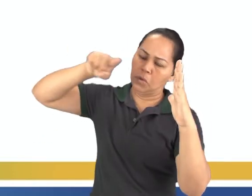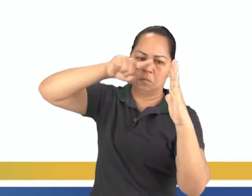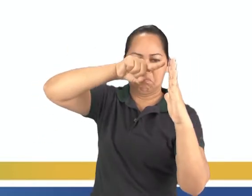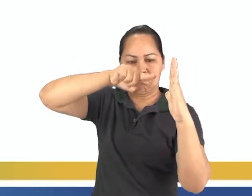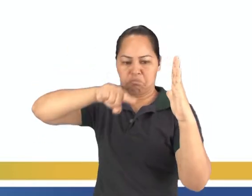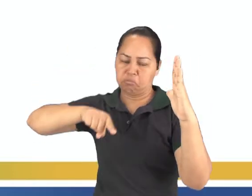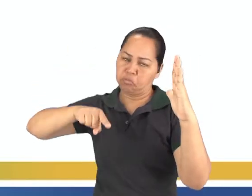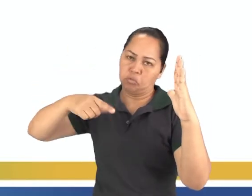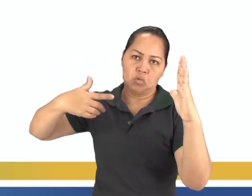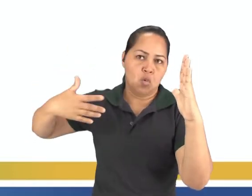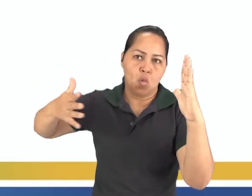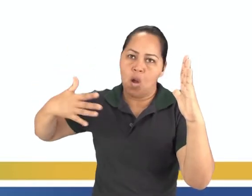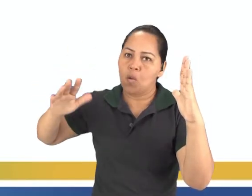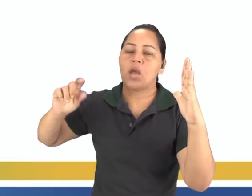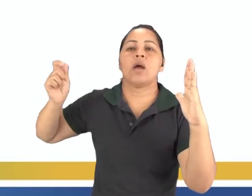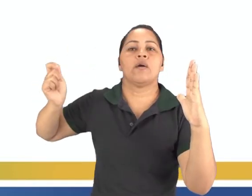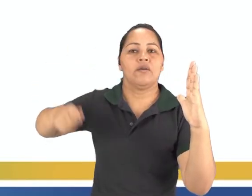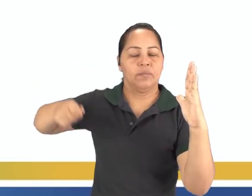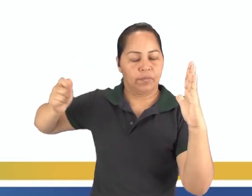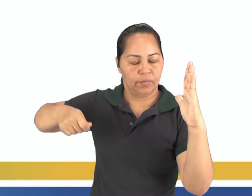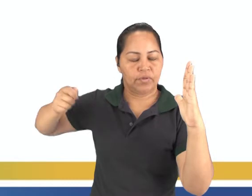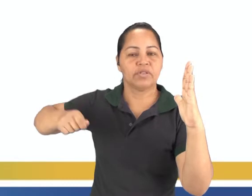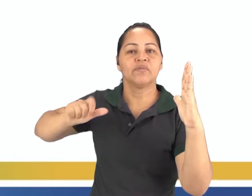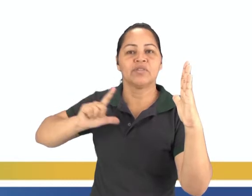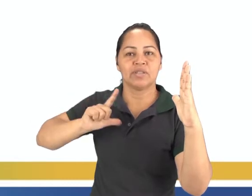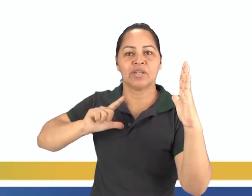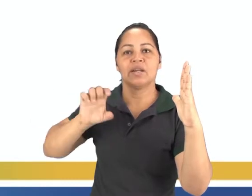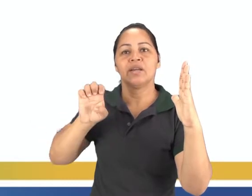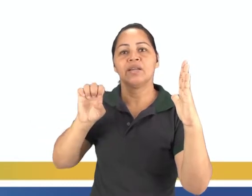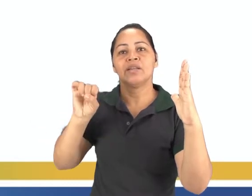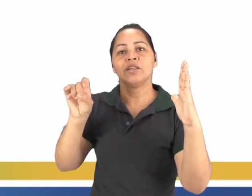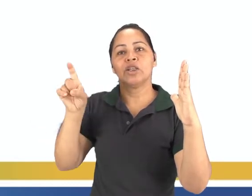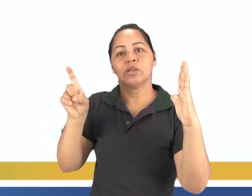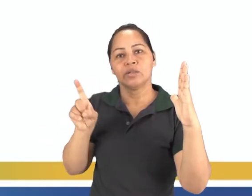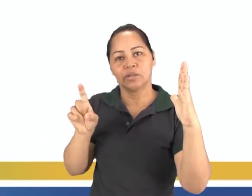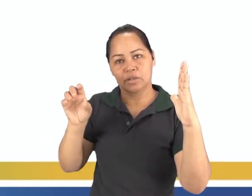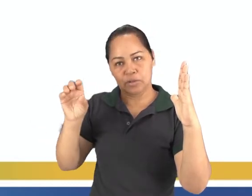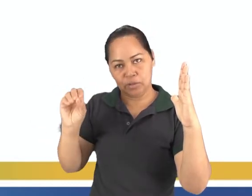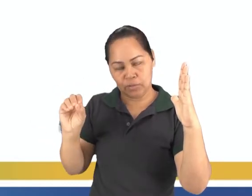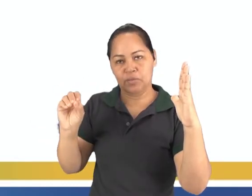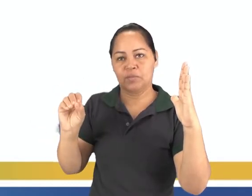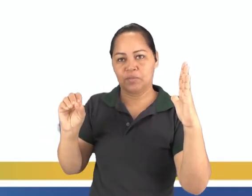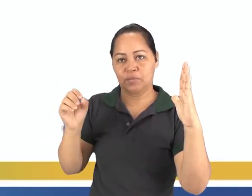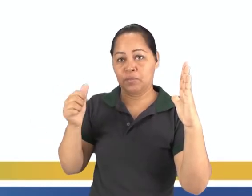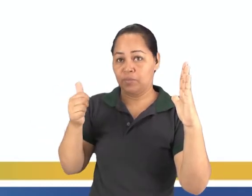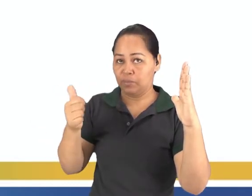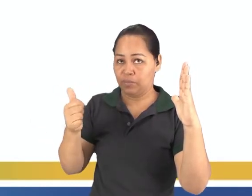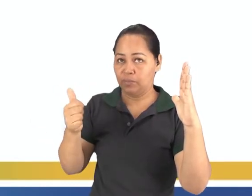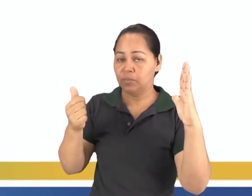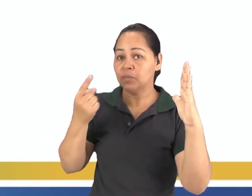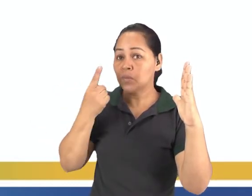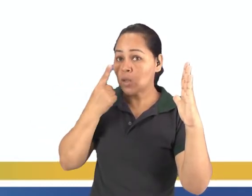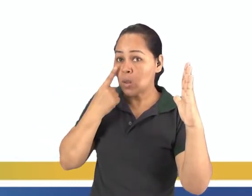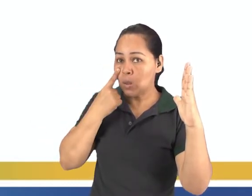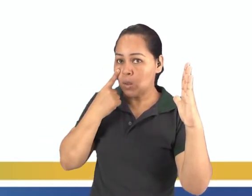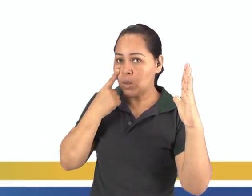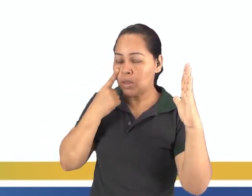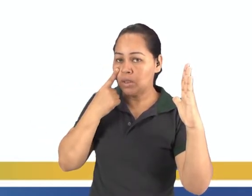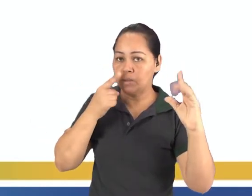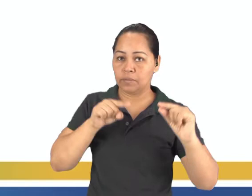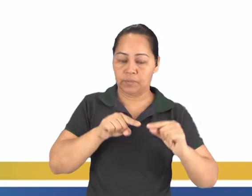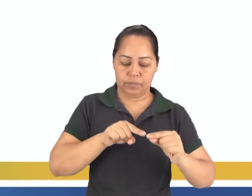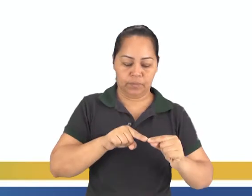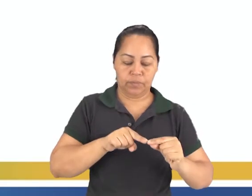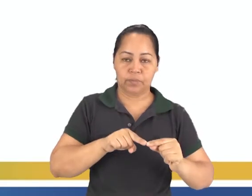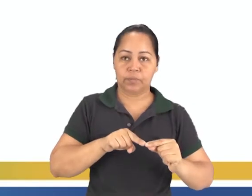pelo menos um eixo para que admitamos que ela é uma figura com simetria de reflexão. Então, observe